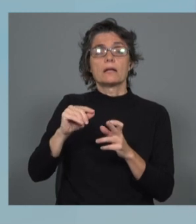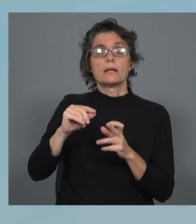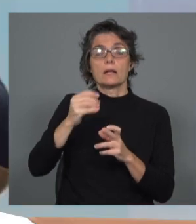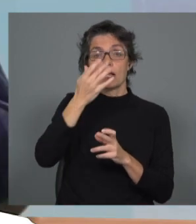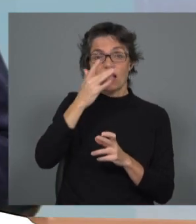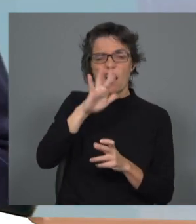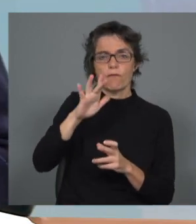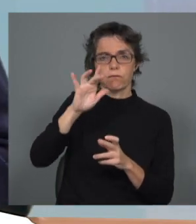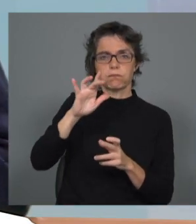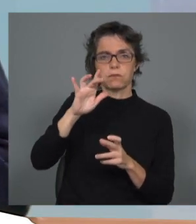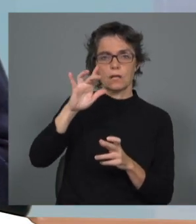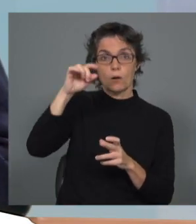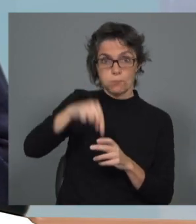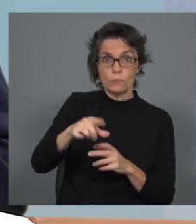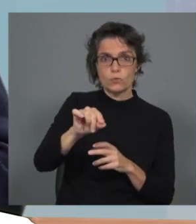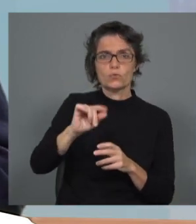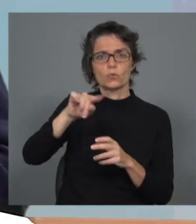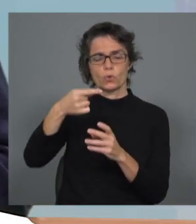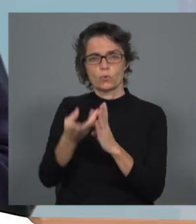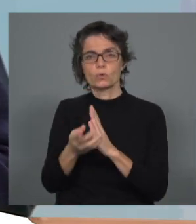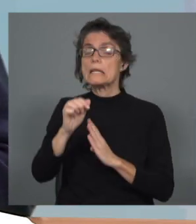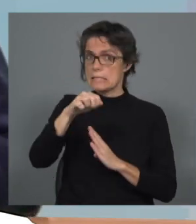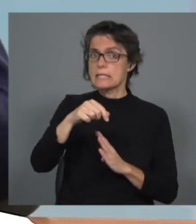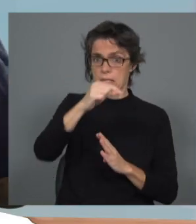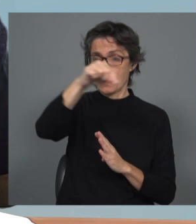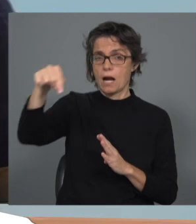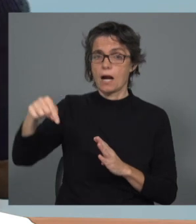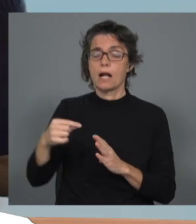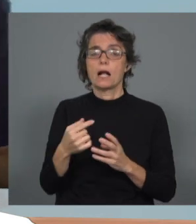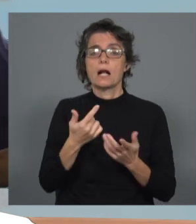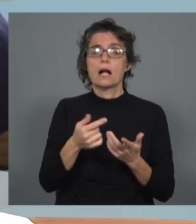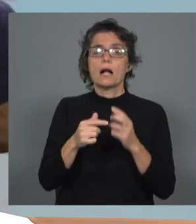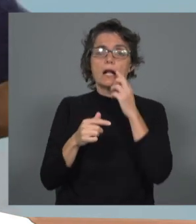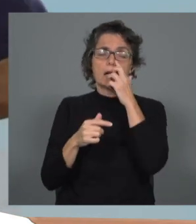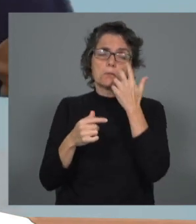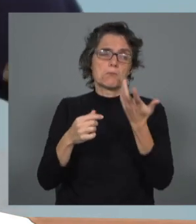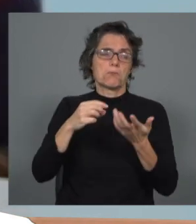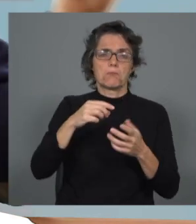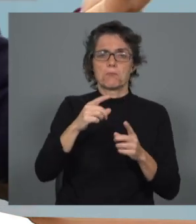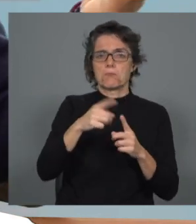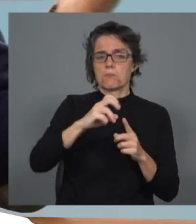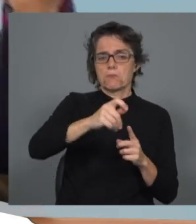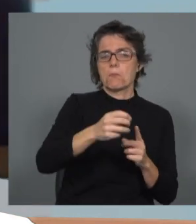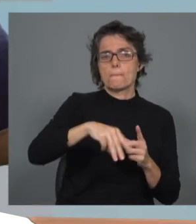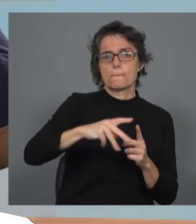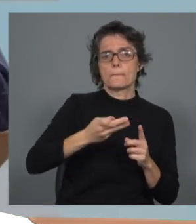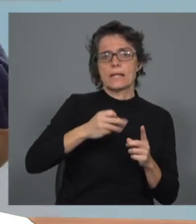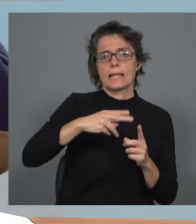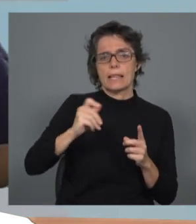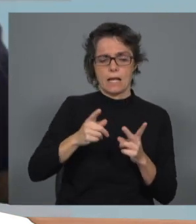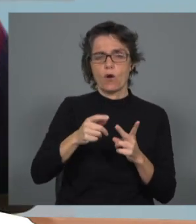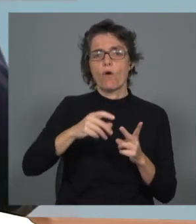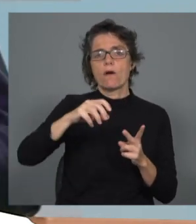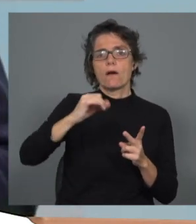já mencionei Mindanao, as Filipinas, mas no Bangladesh, na